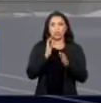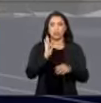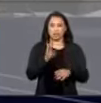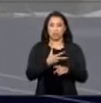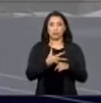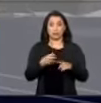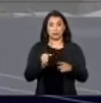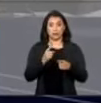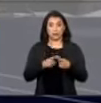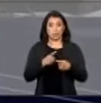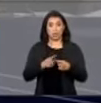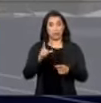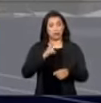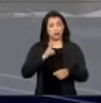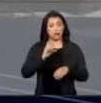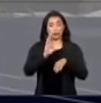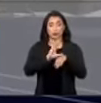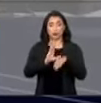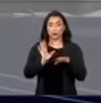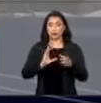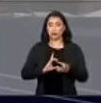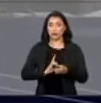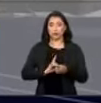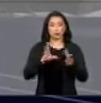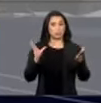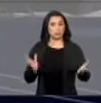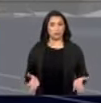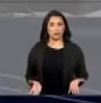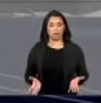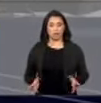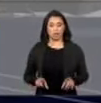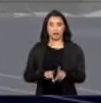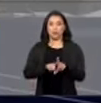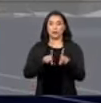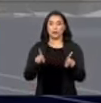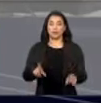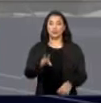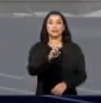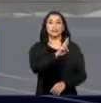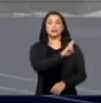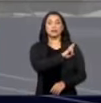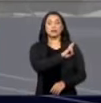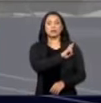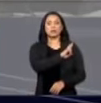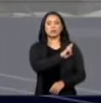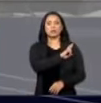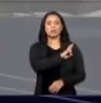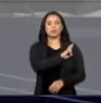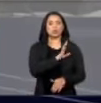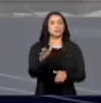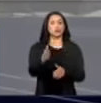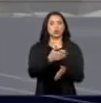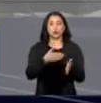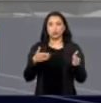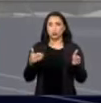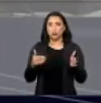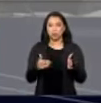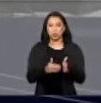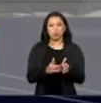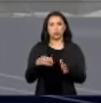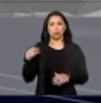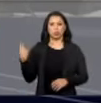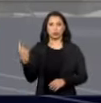porque temos uma Constituição democrática em vigor. Mas é de responsabilidade de todos nós, servidores